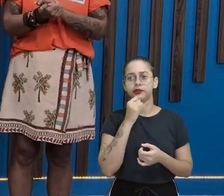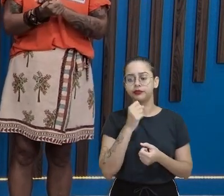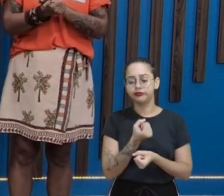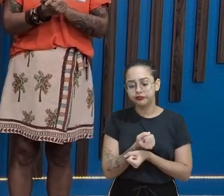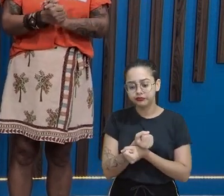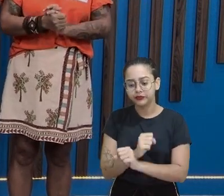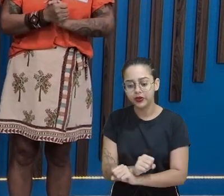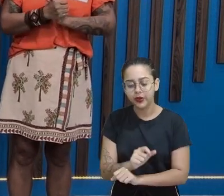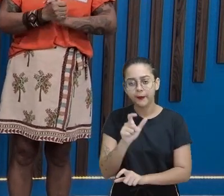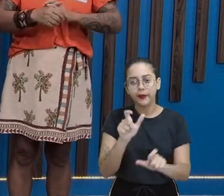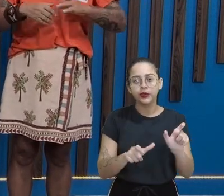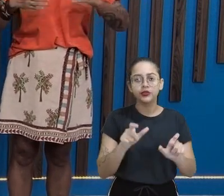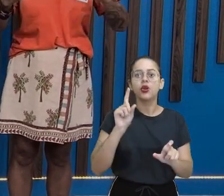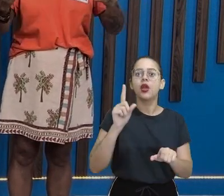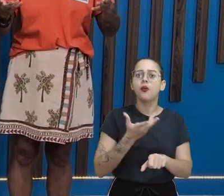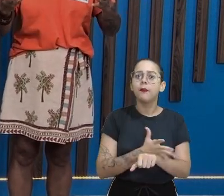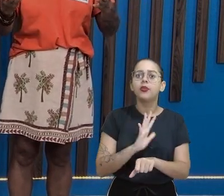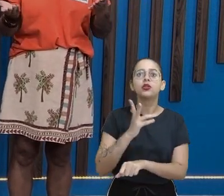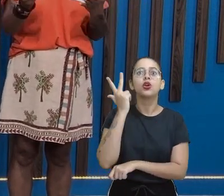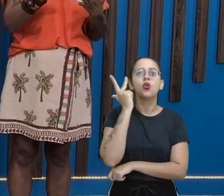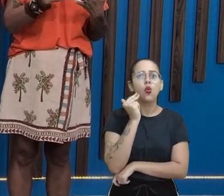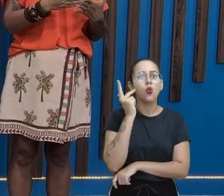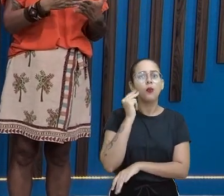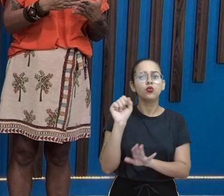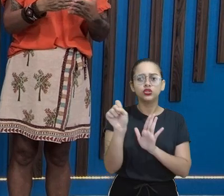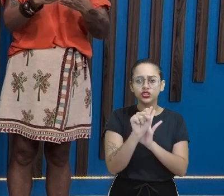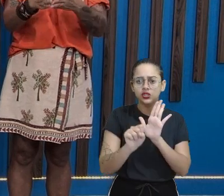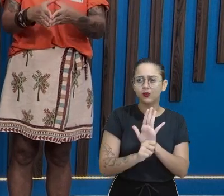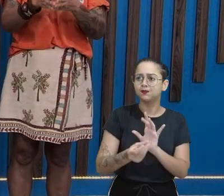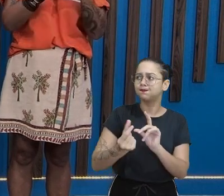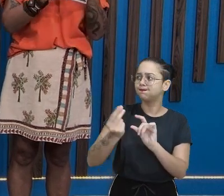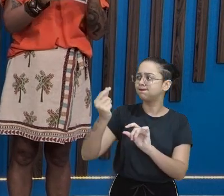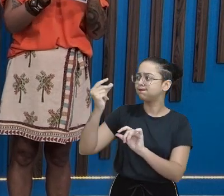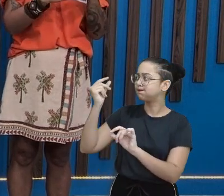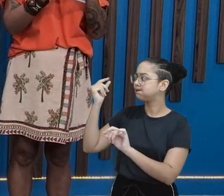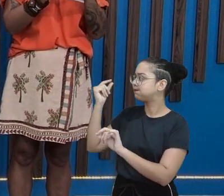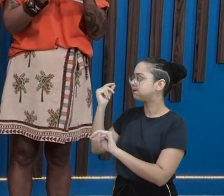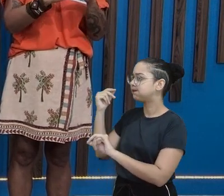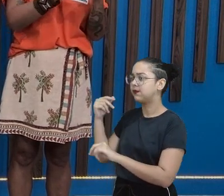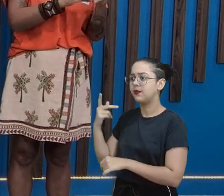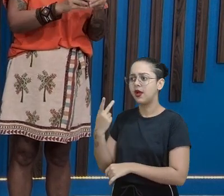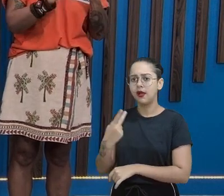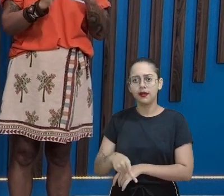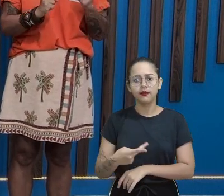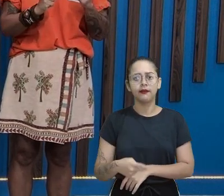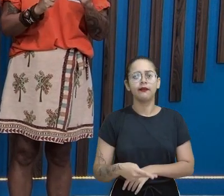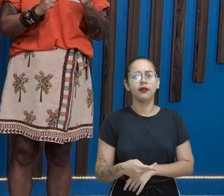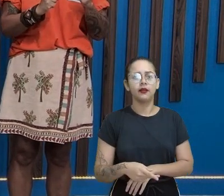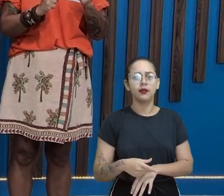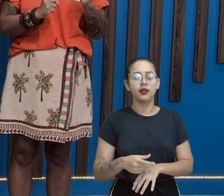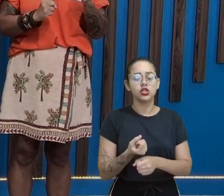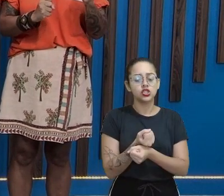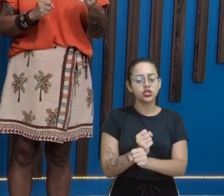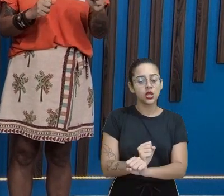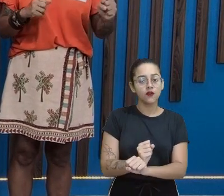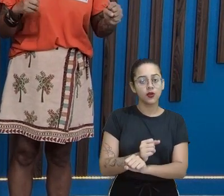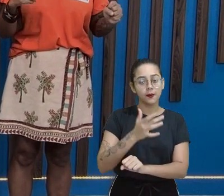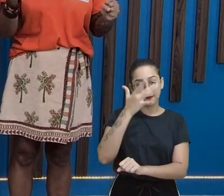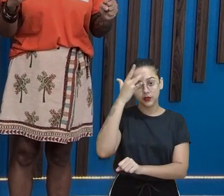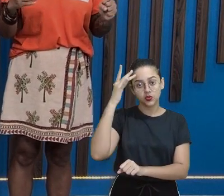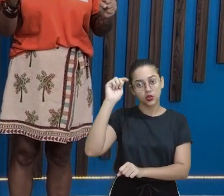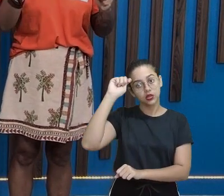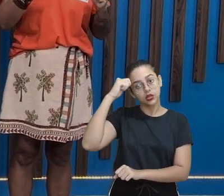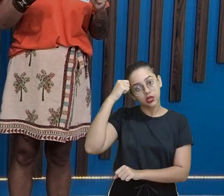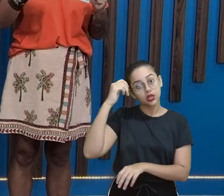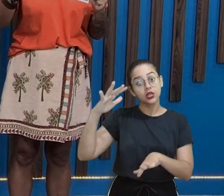pessoas. Era uma prática comum há séculos atrás, aqui no nosso país mesmo, escravização de pessoas negras. Então, se a sociedade